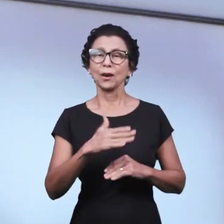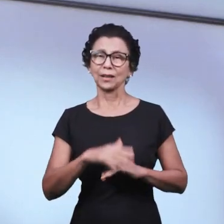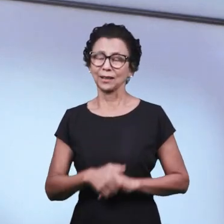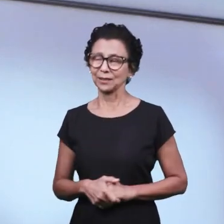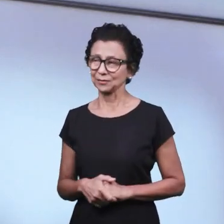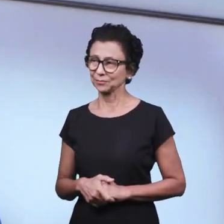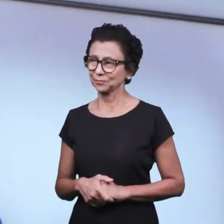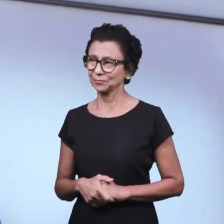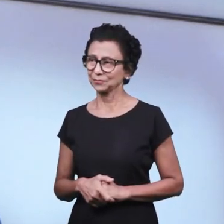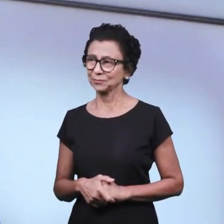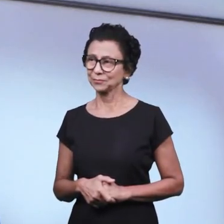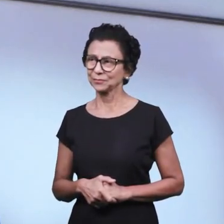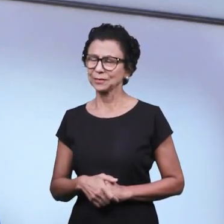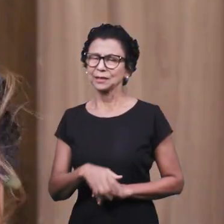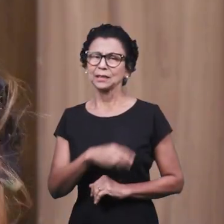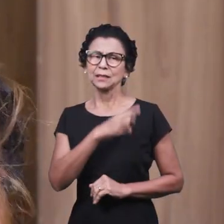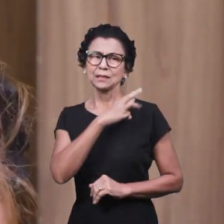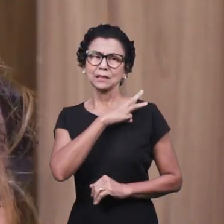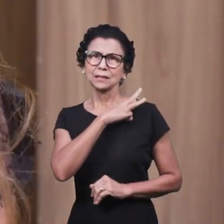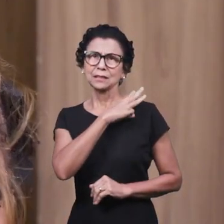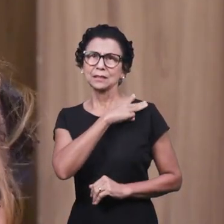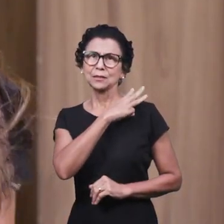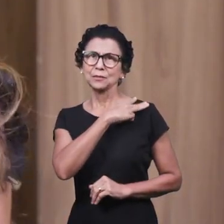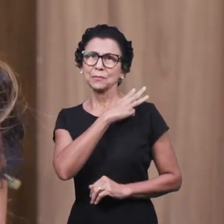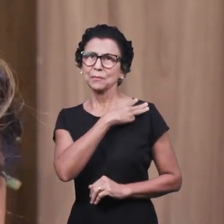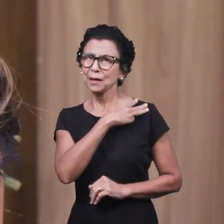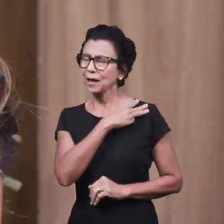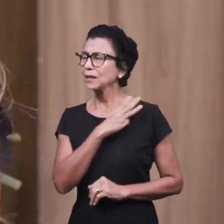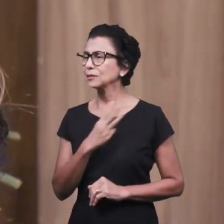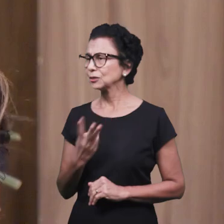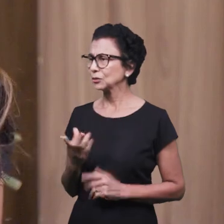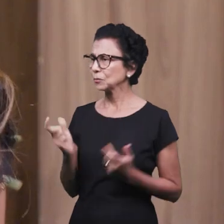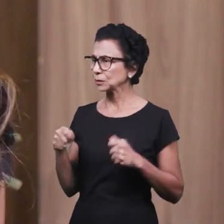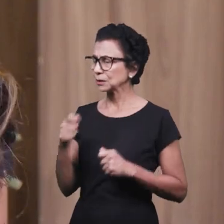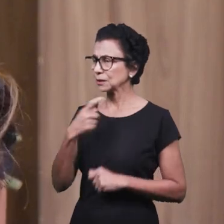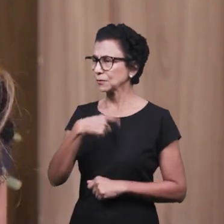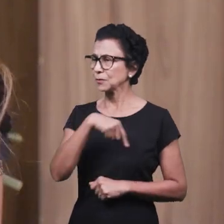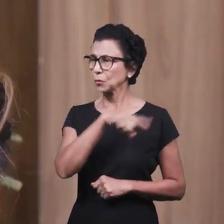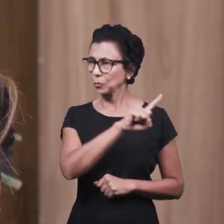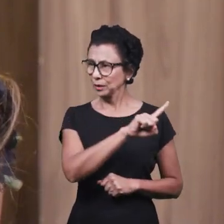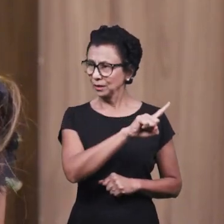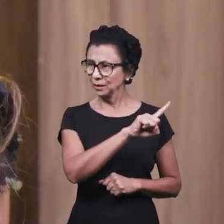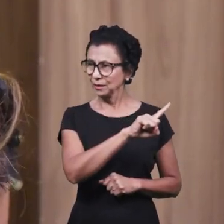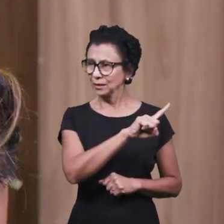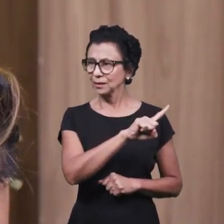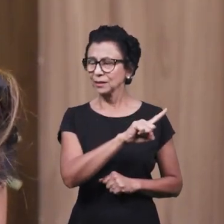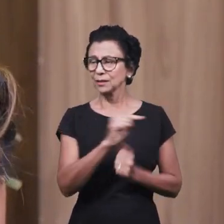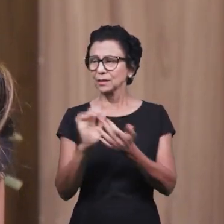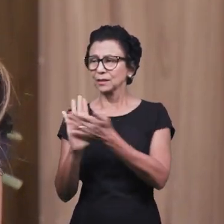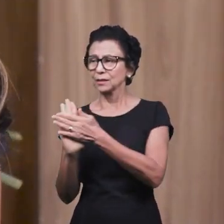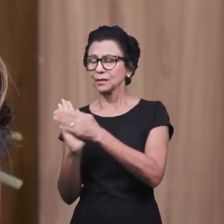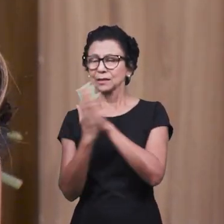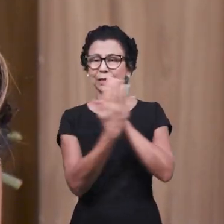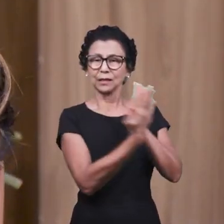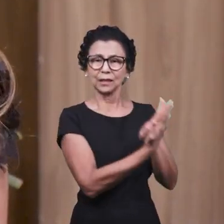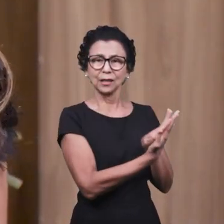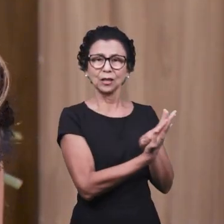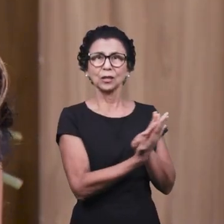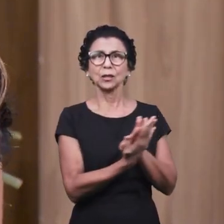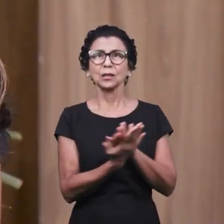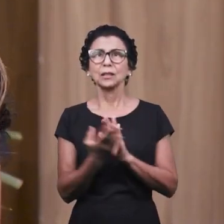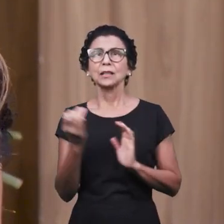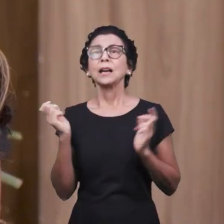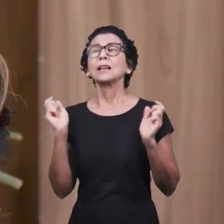intercâmbio ainda no ensino médio? Claro que sim, é possível, tanto é que eu fiz e muitas outras pessoas também fazem, mas